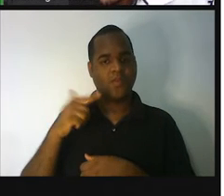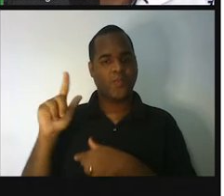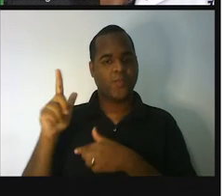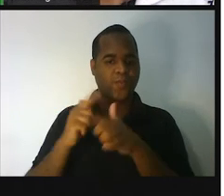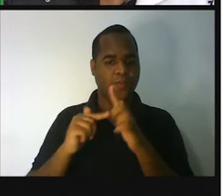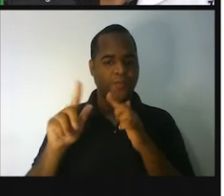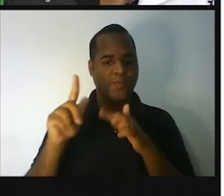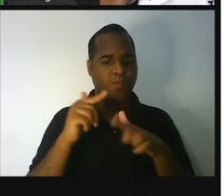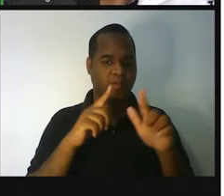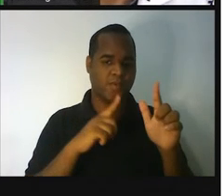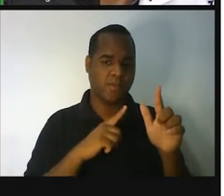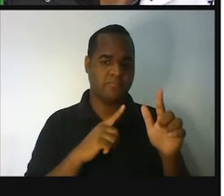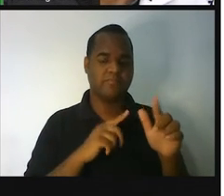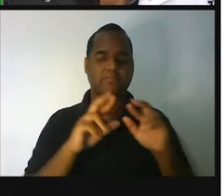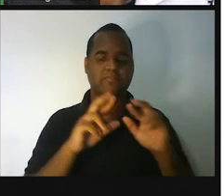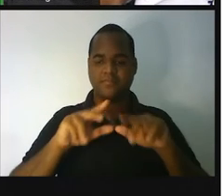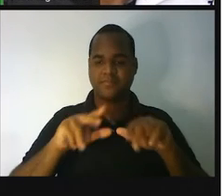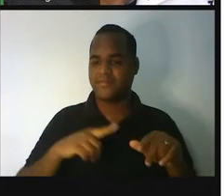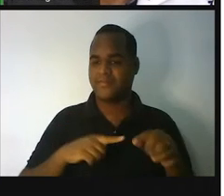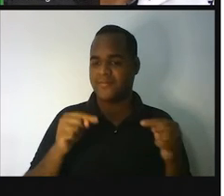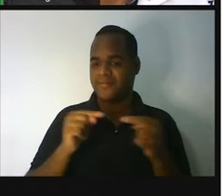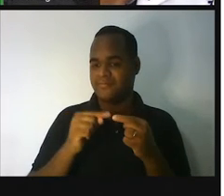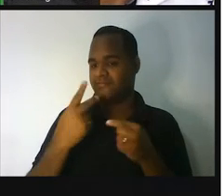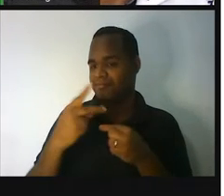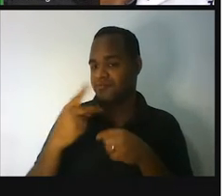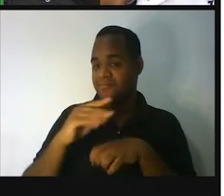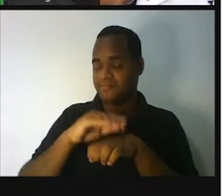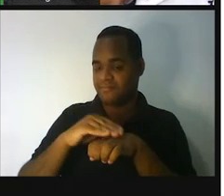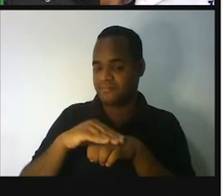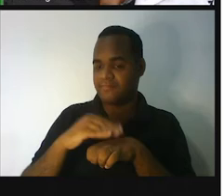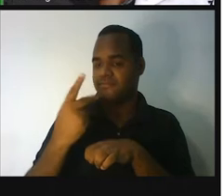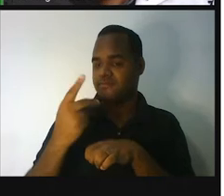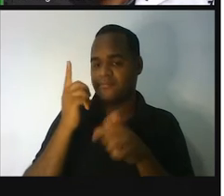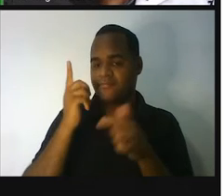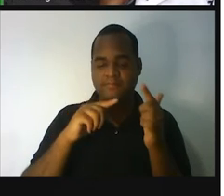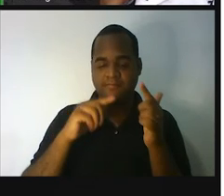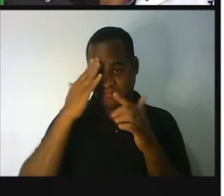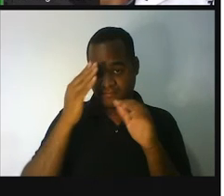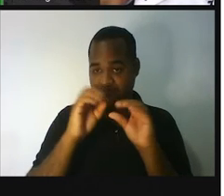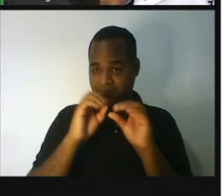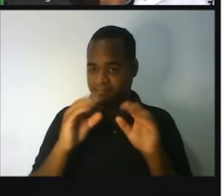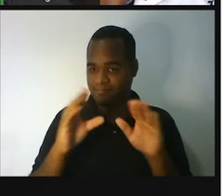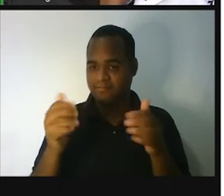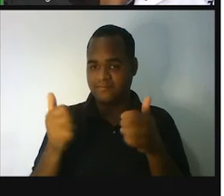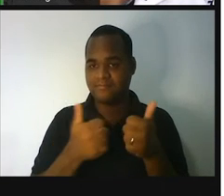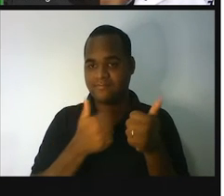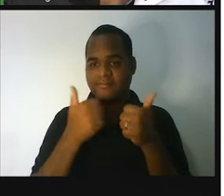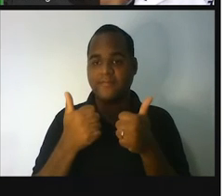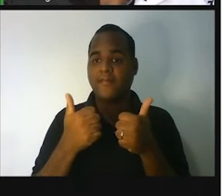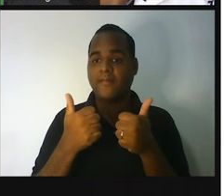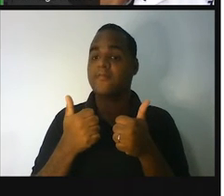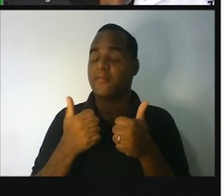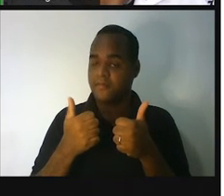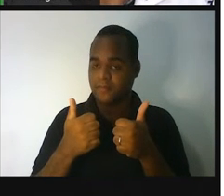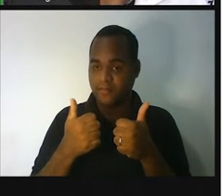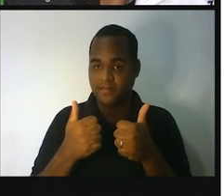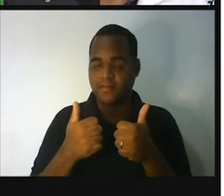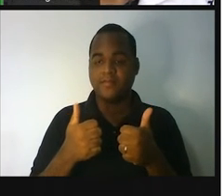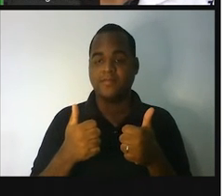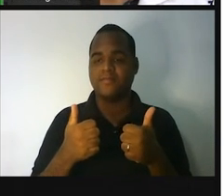exemplos aqui eu vou fazer com você para que você fica melhor belezinha Então vamos lá